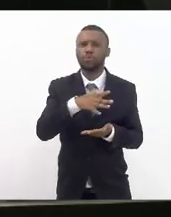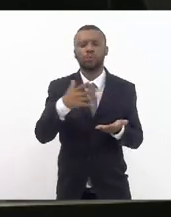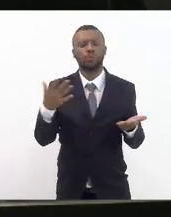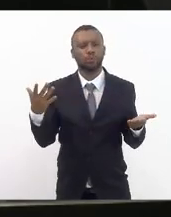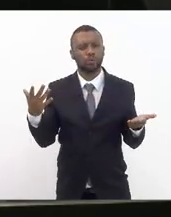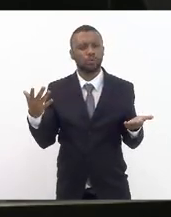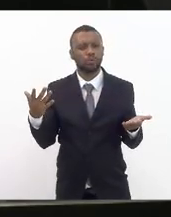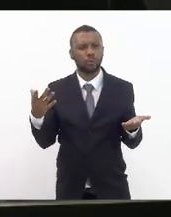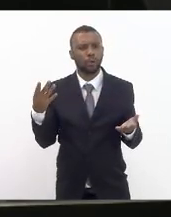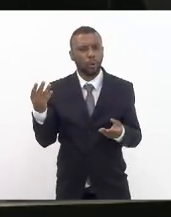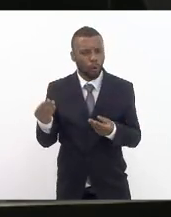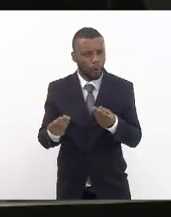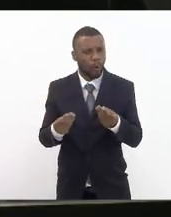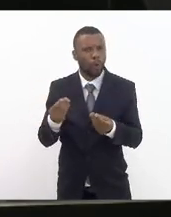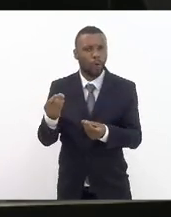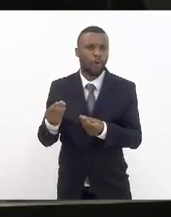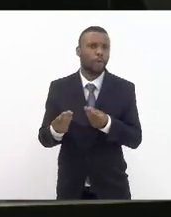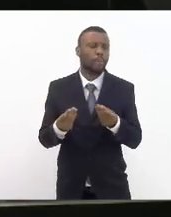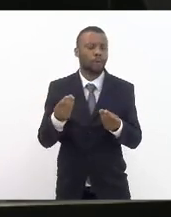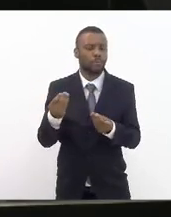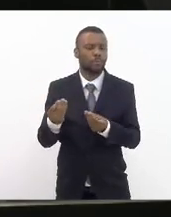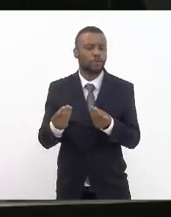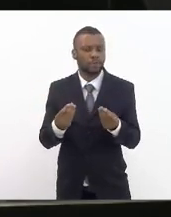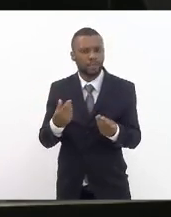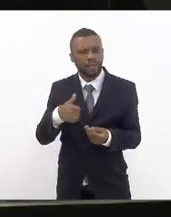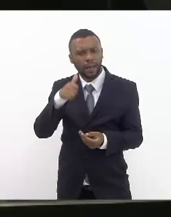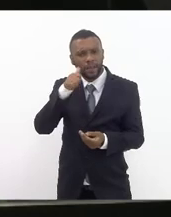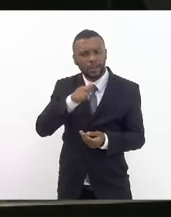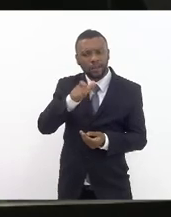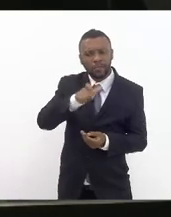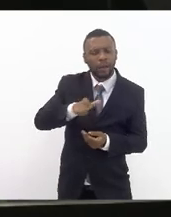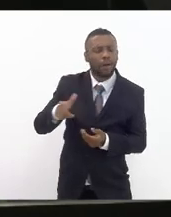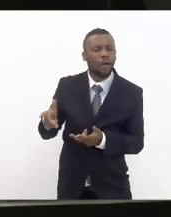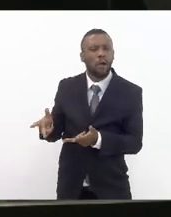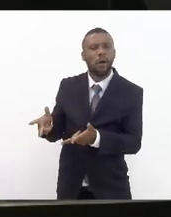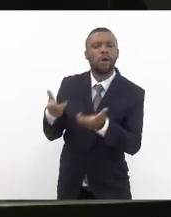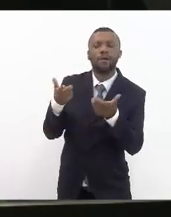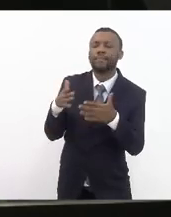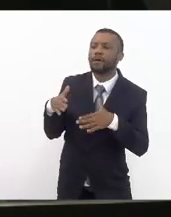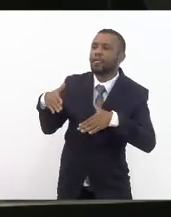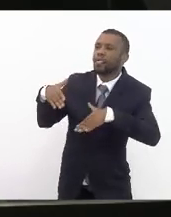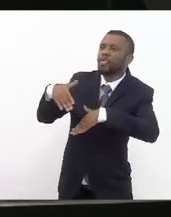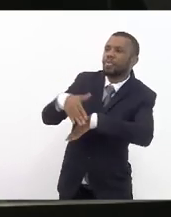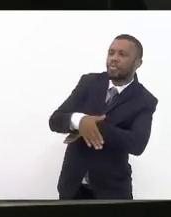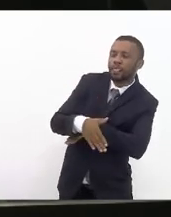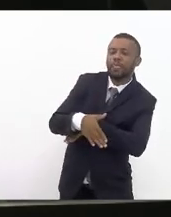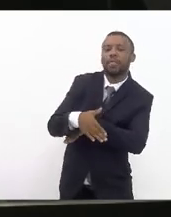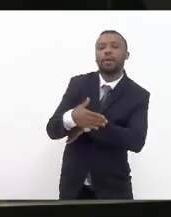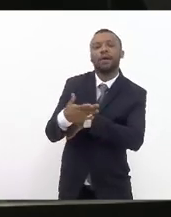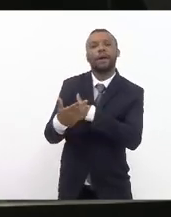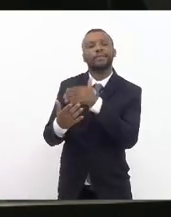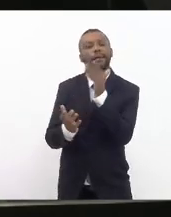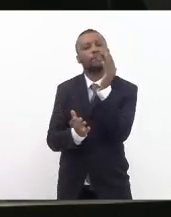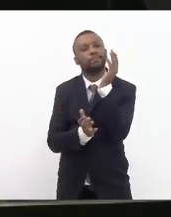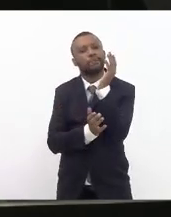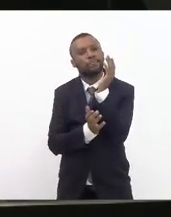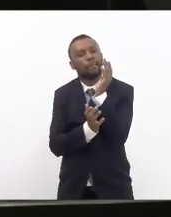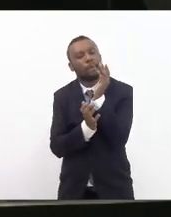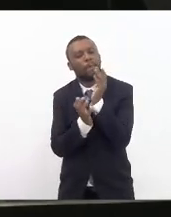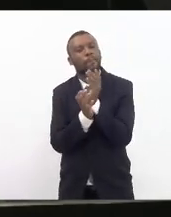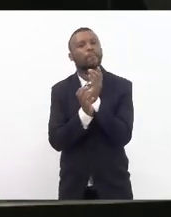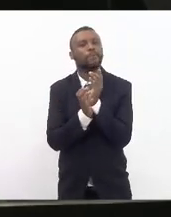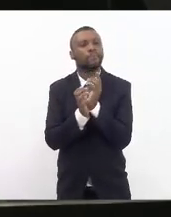um absurdo de como essas mulheres ficam nas mãos dos atravessadores desumanos